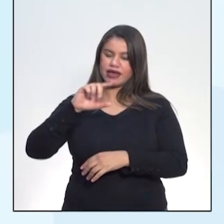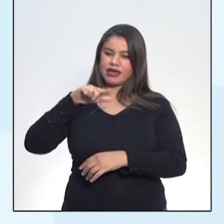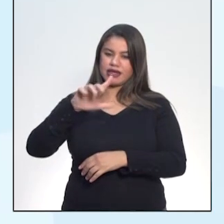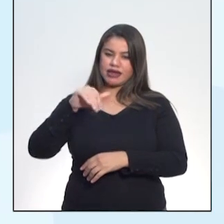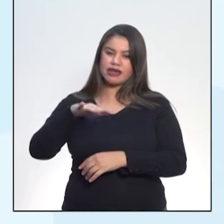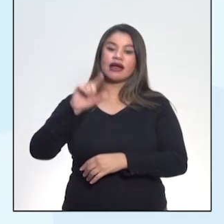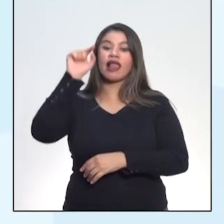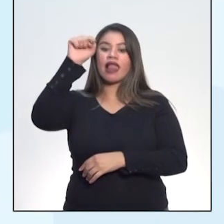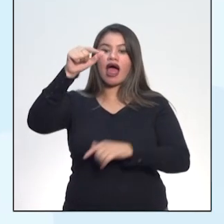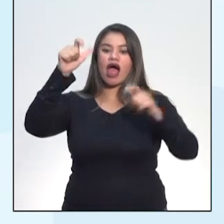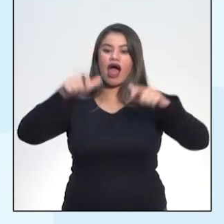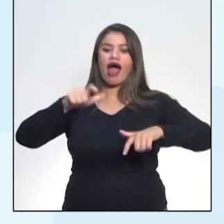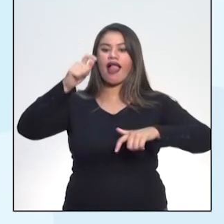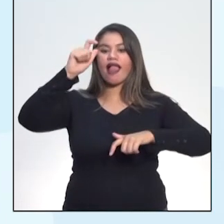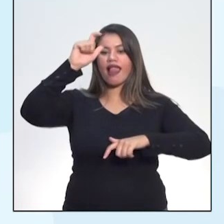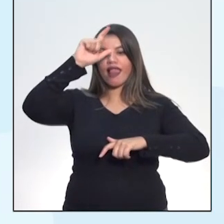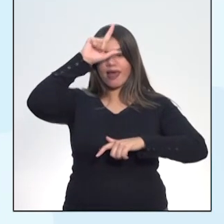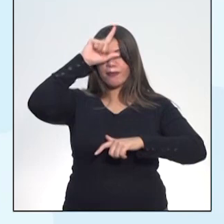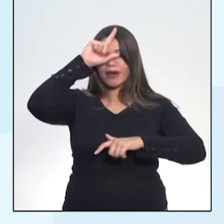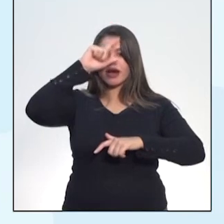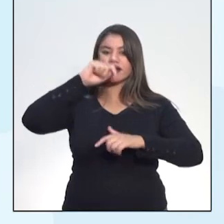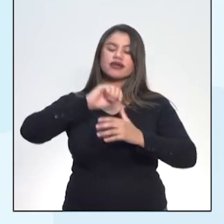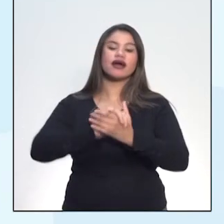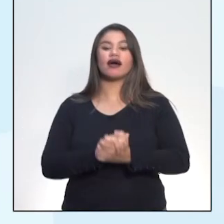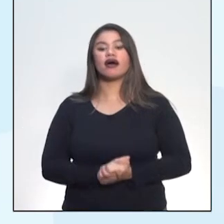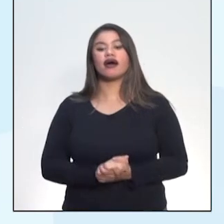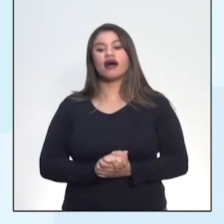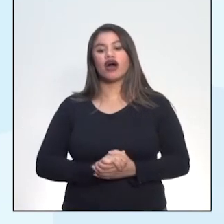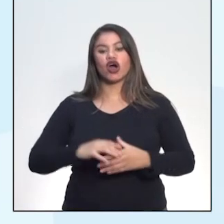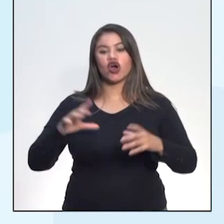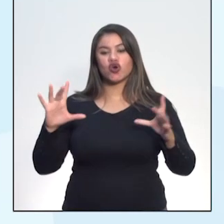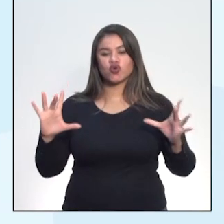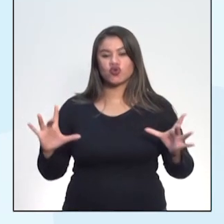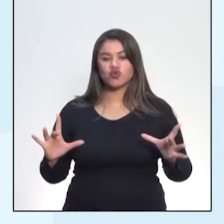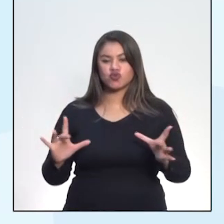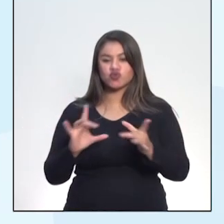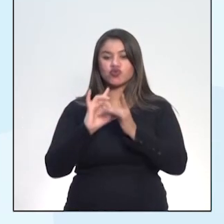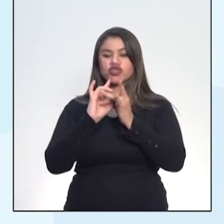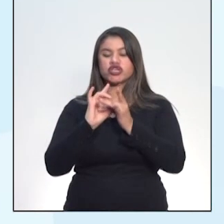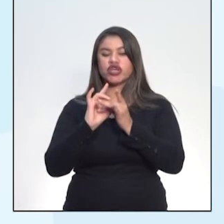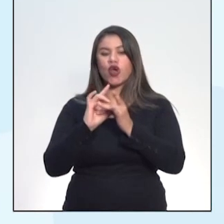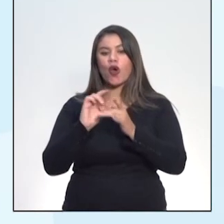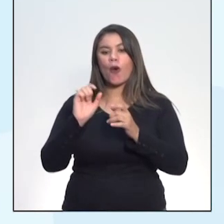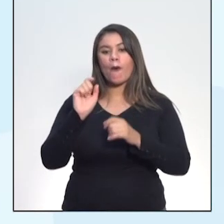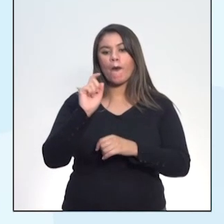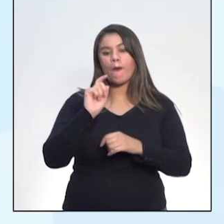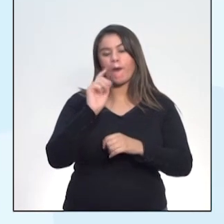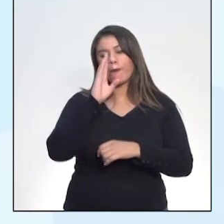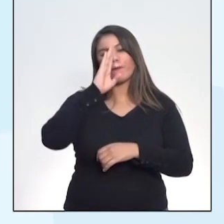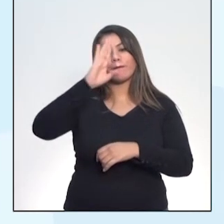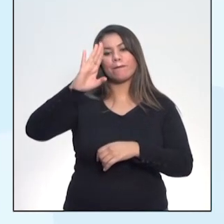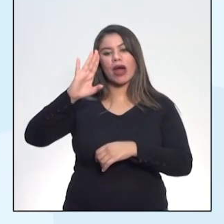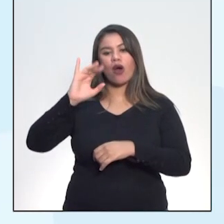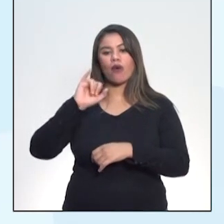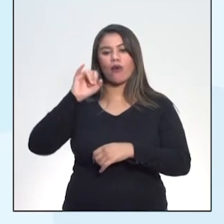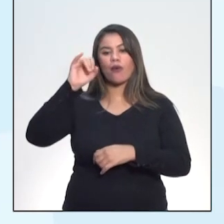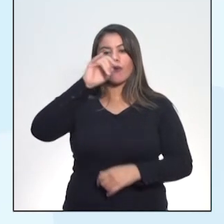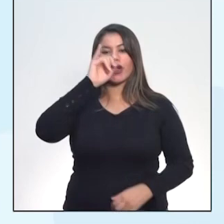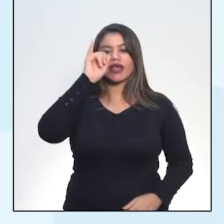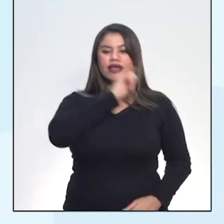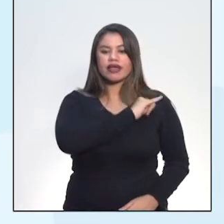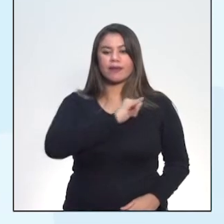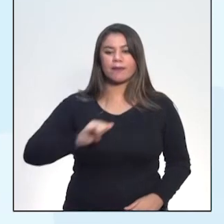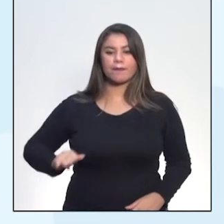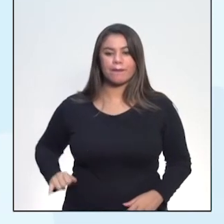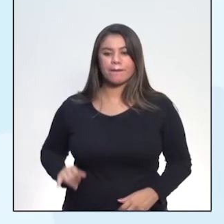na Alemanha, que uniu os principais impérios europeus, eles decidiram